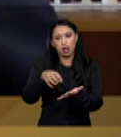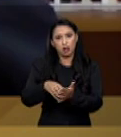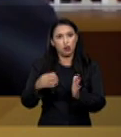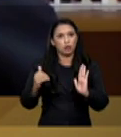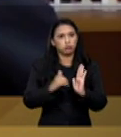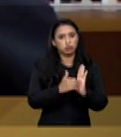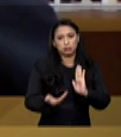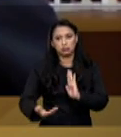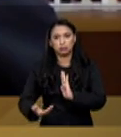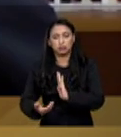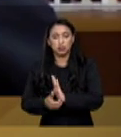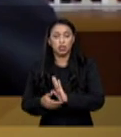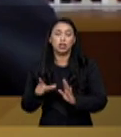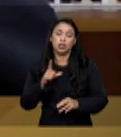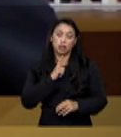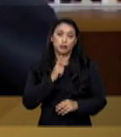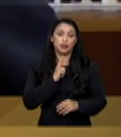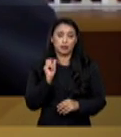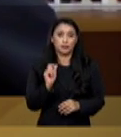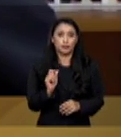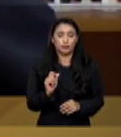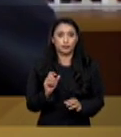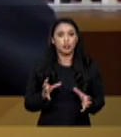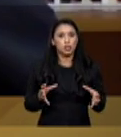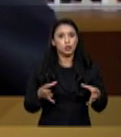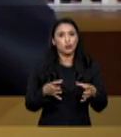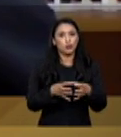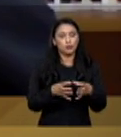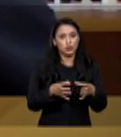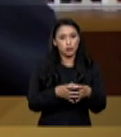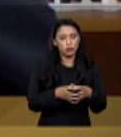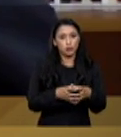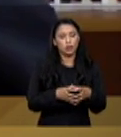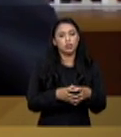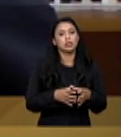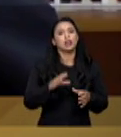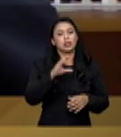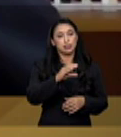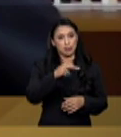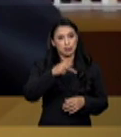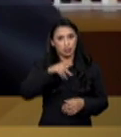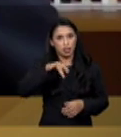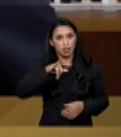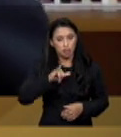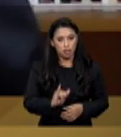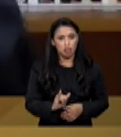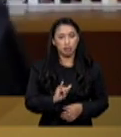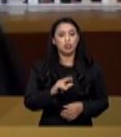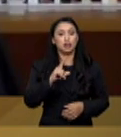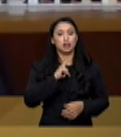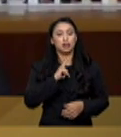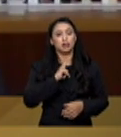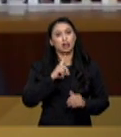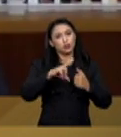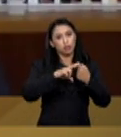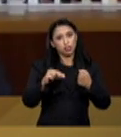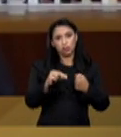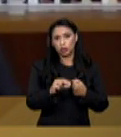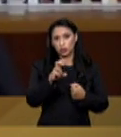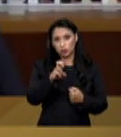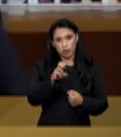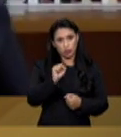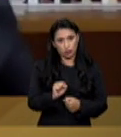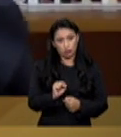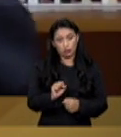Os requisitos indispensáveis à criação das comissões parlamentares de inquérito estão dispostos estritamente no artigo